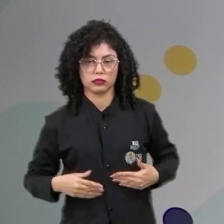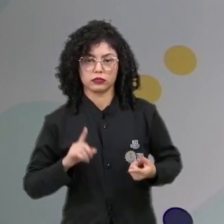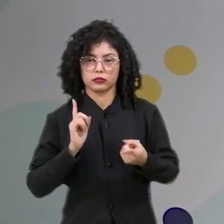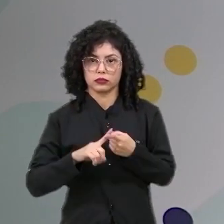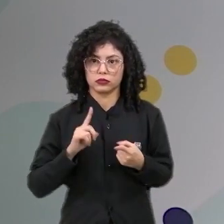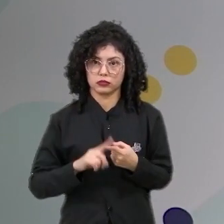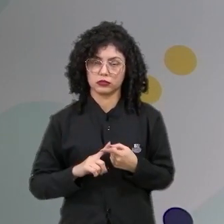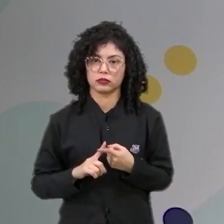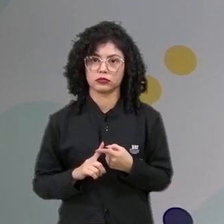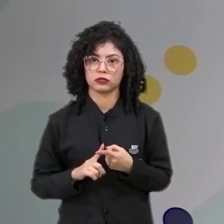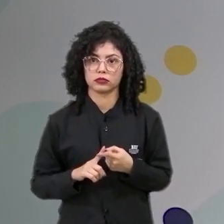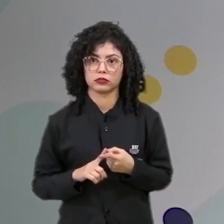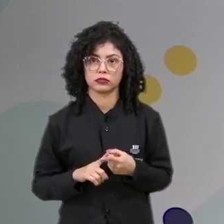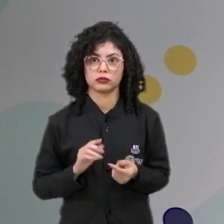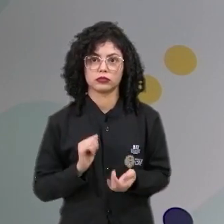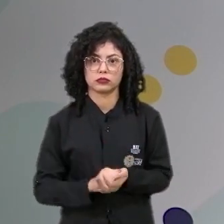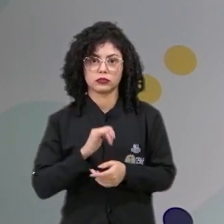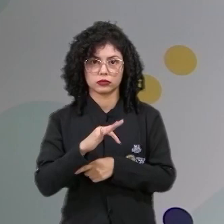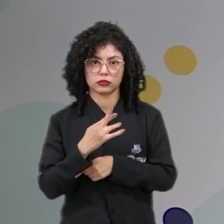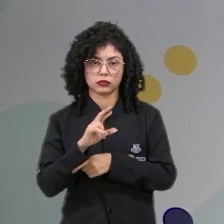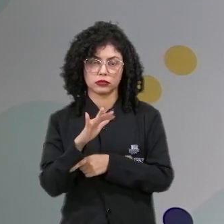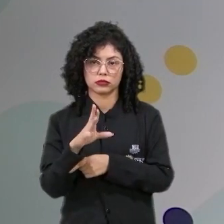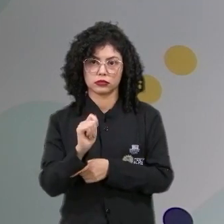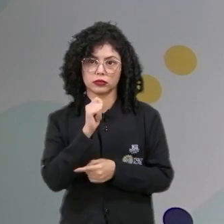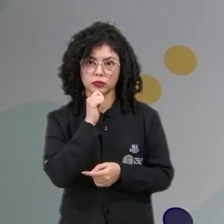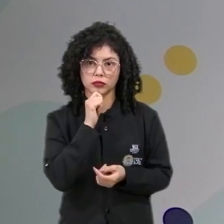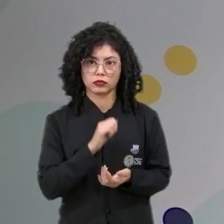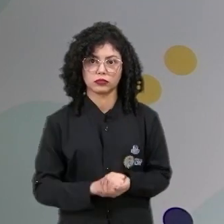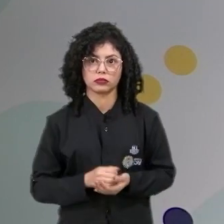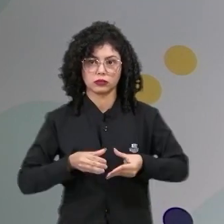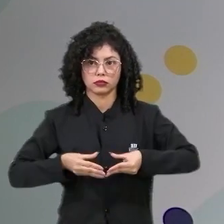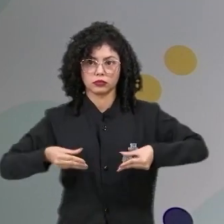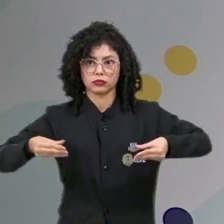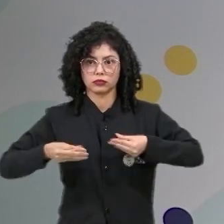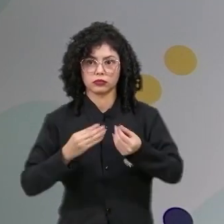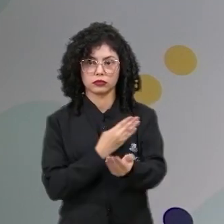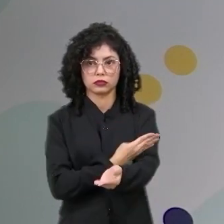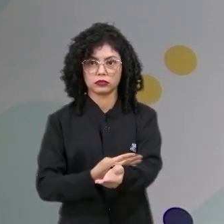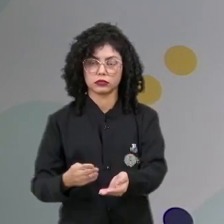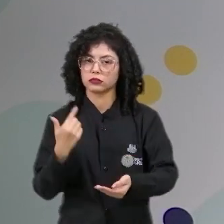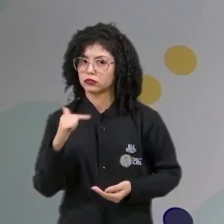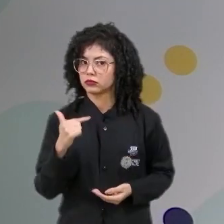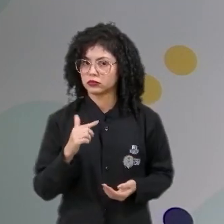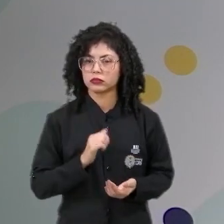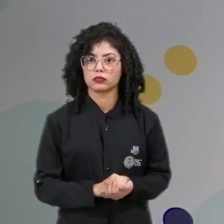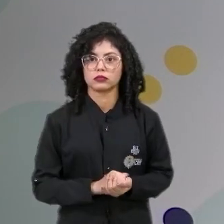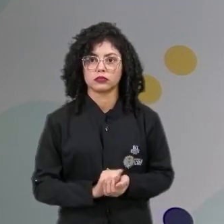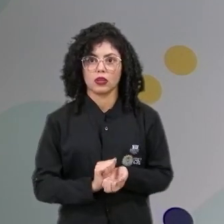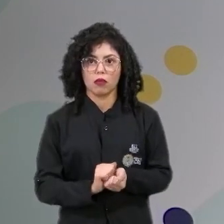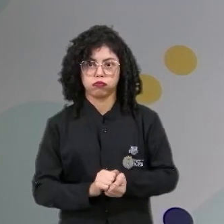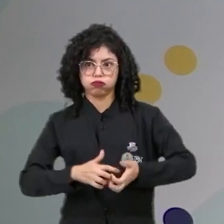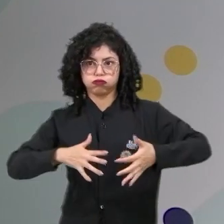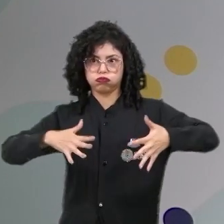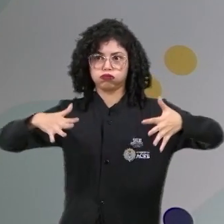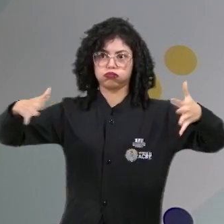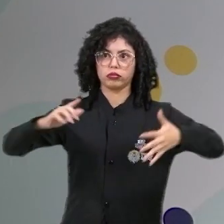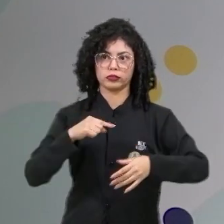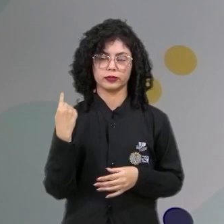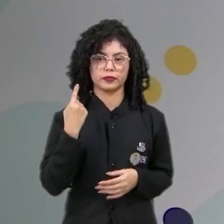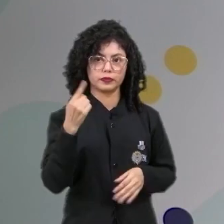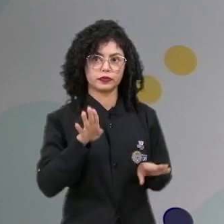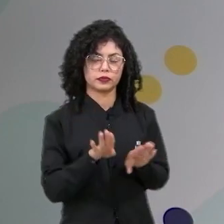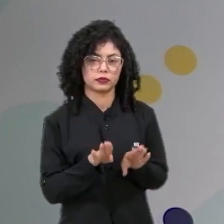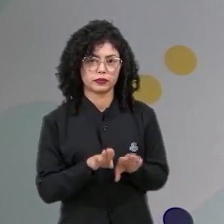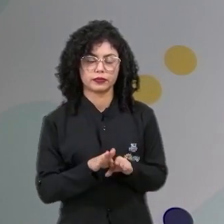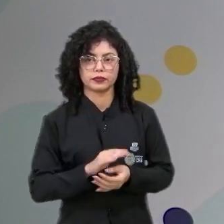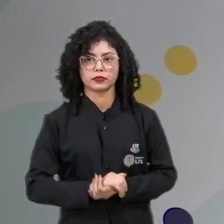porque nós estamos com uma infecção. Glóbulos brancos normais, sem infecção. Glóbulos brancos altos, estamos